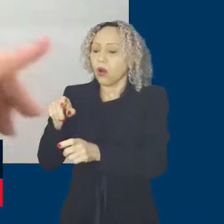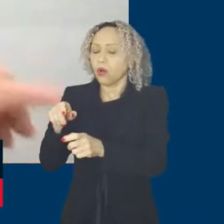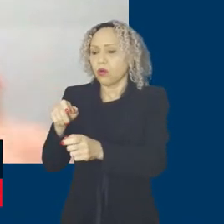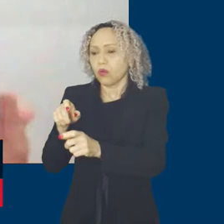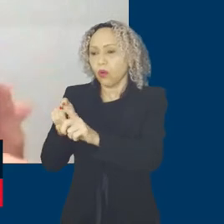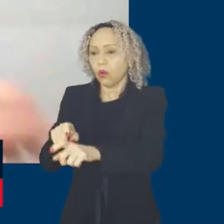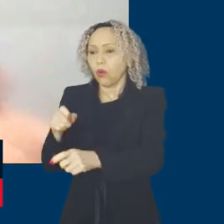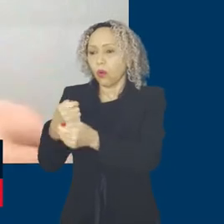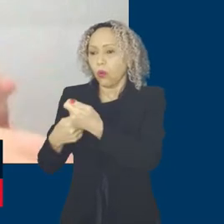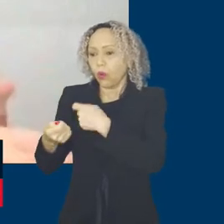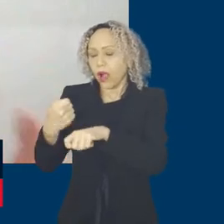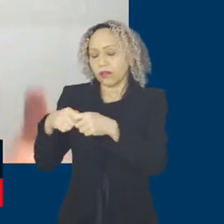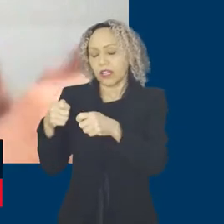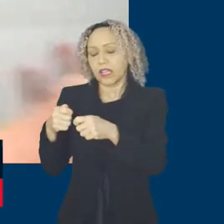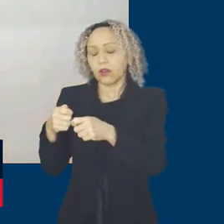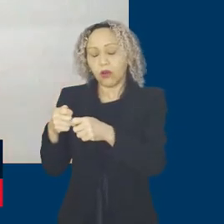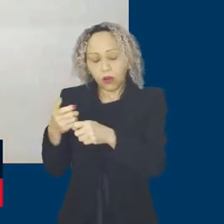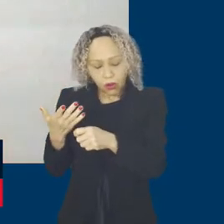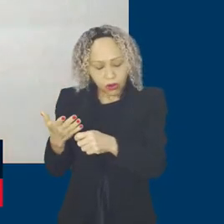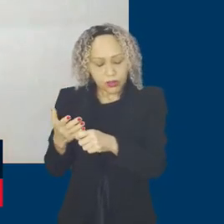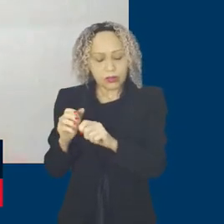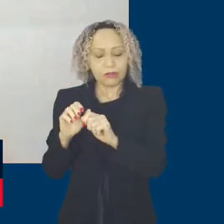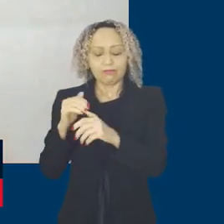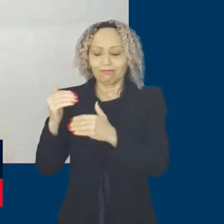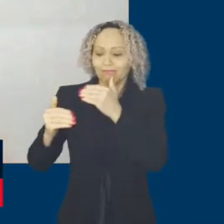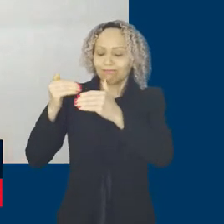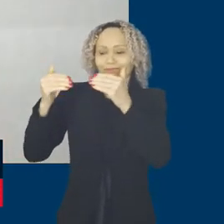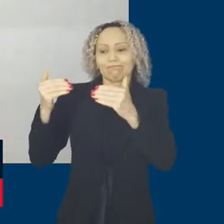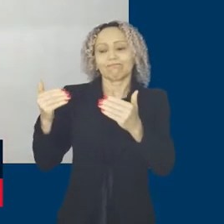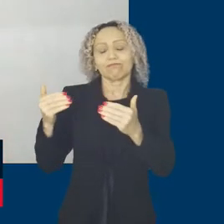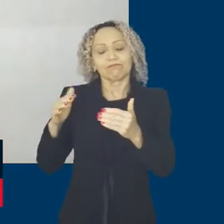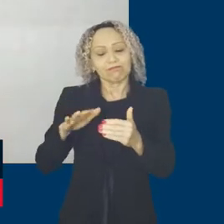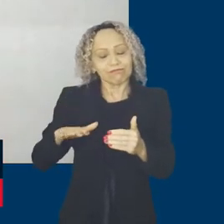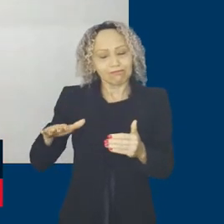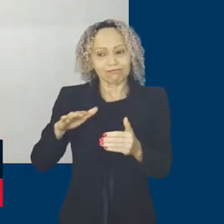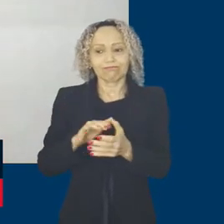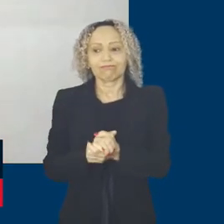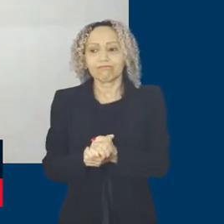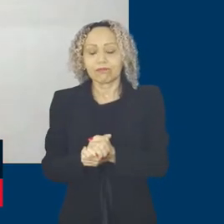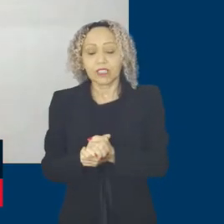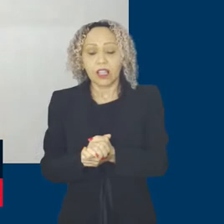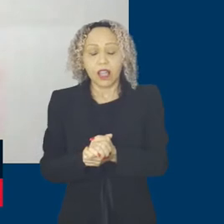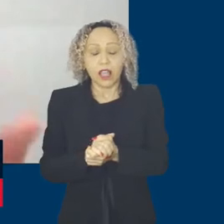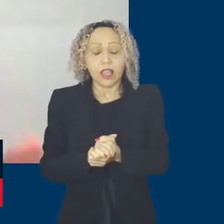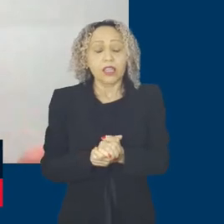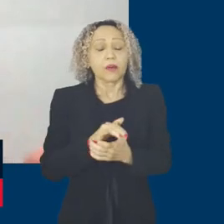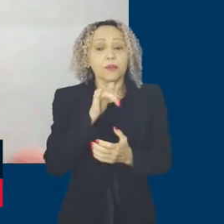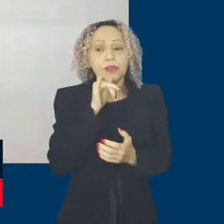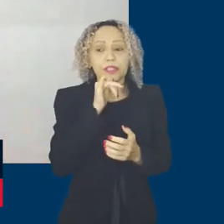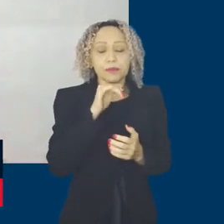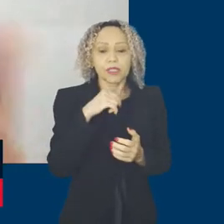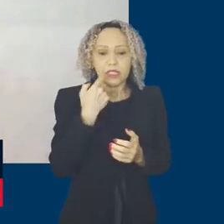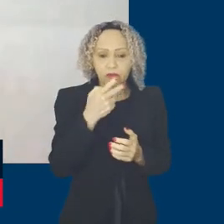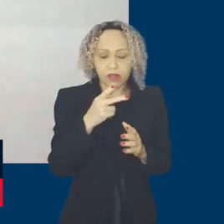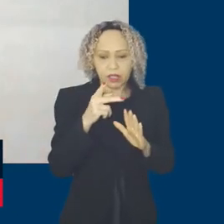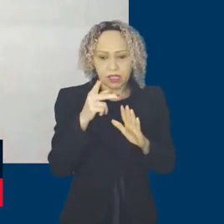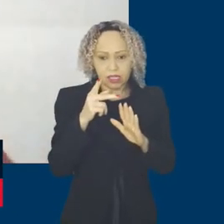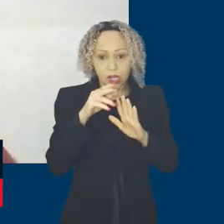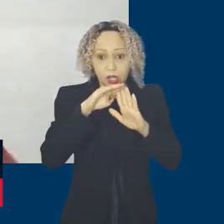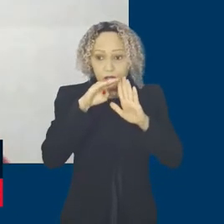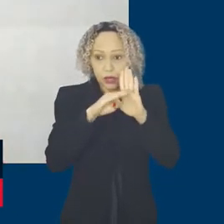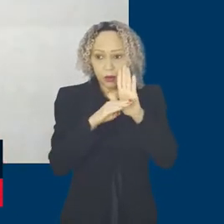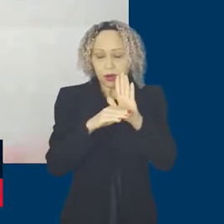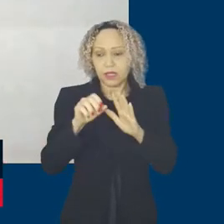de financiamento subsidiado ao agronegócio. O que a gente chama de plano safra é, na verdade, um crédito subsidiado